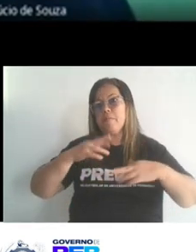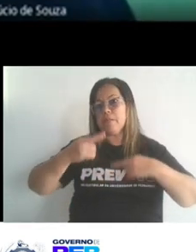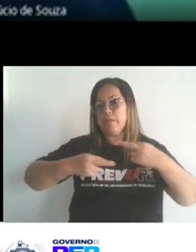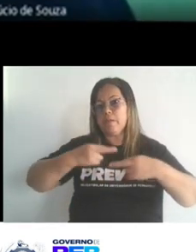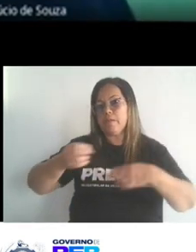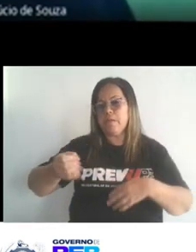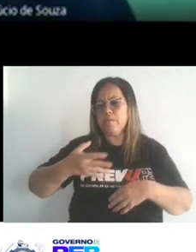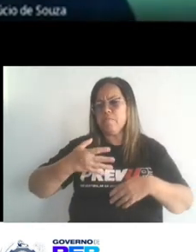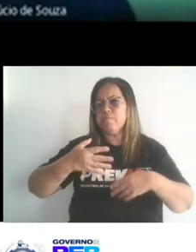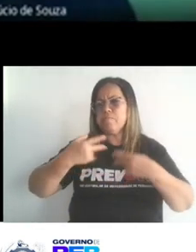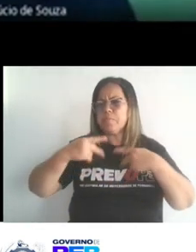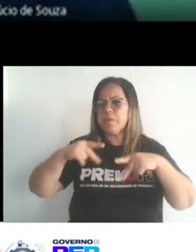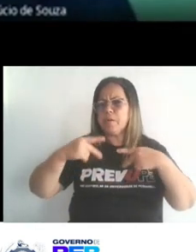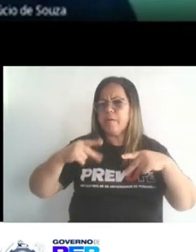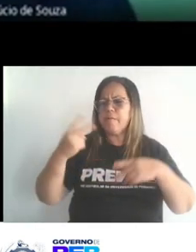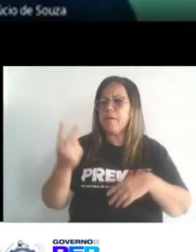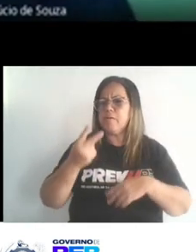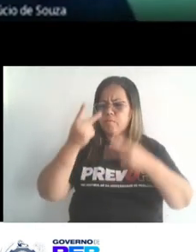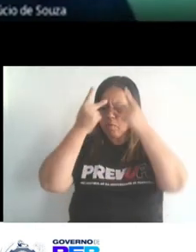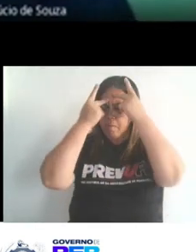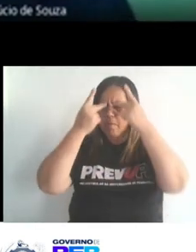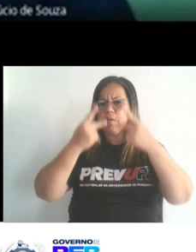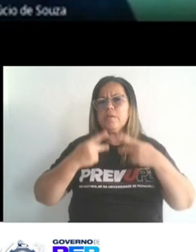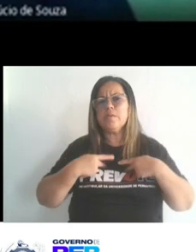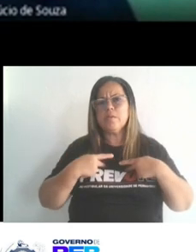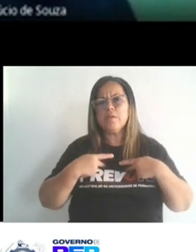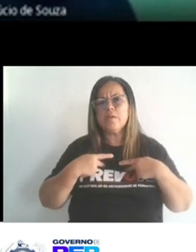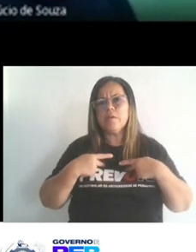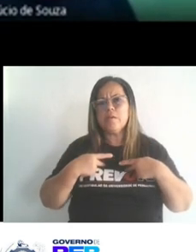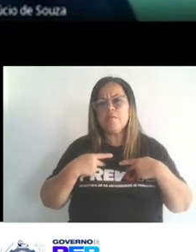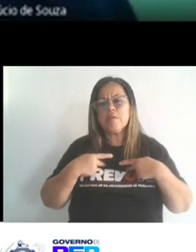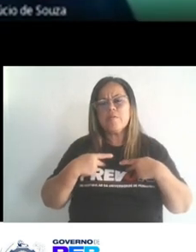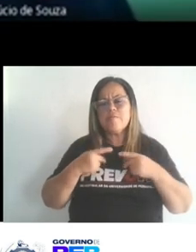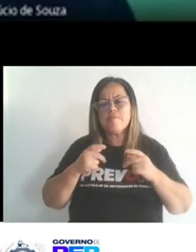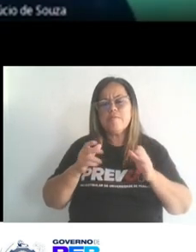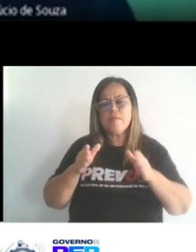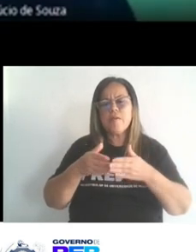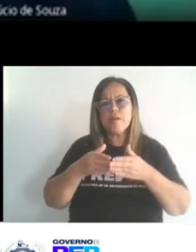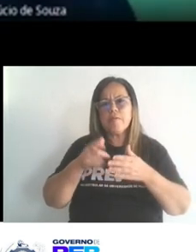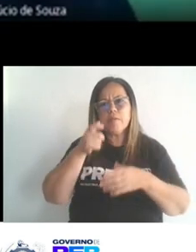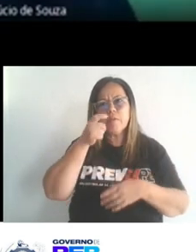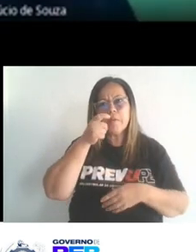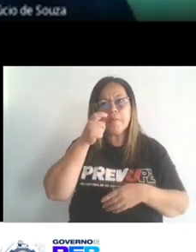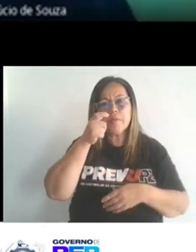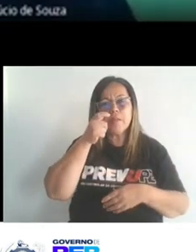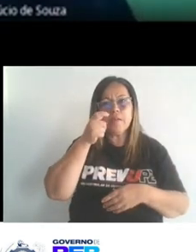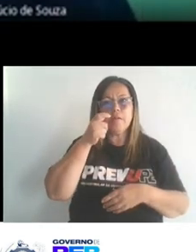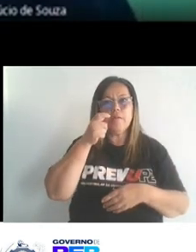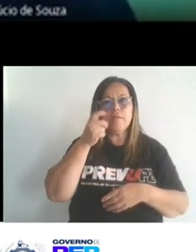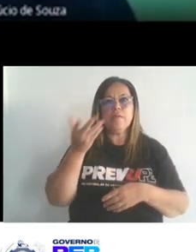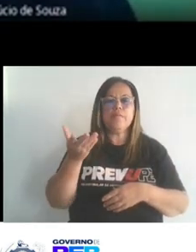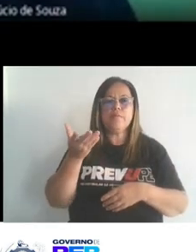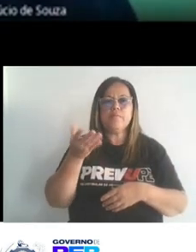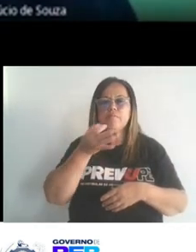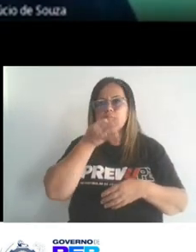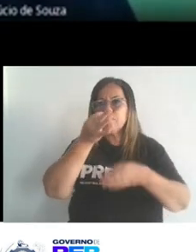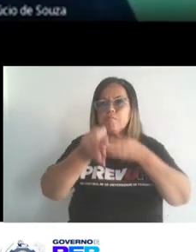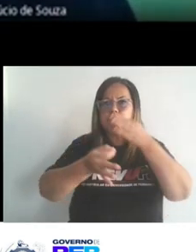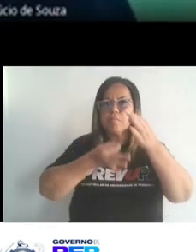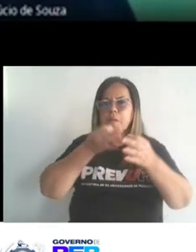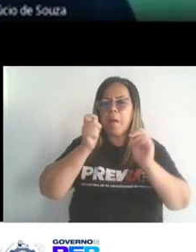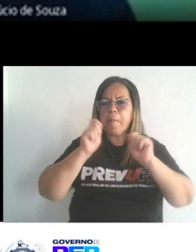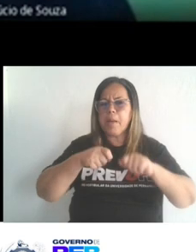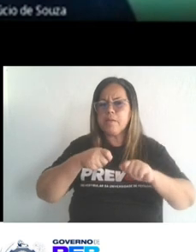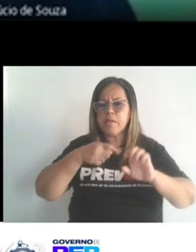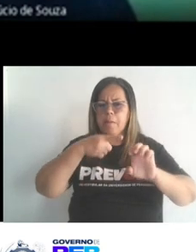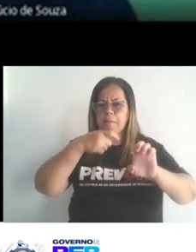humanistas que enfatizavam a curiosidade intelectual o espírito crítico a capacidade empreendedora o